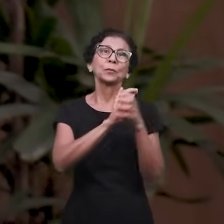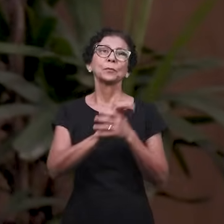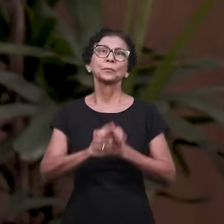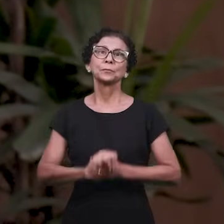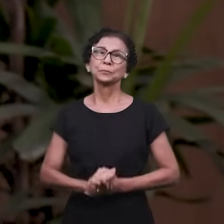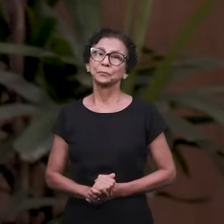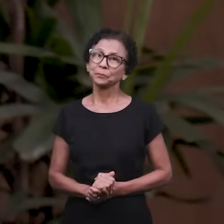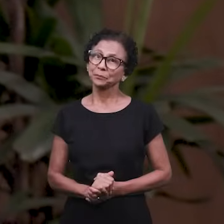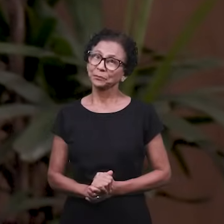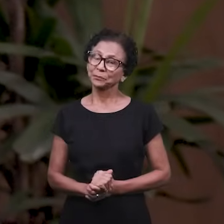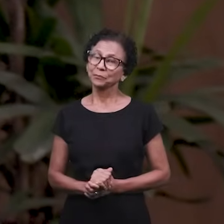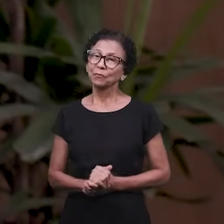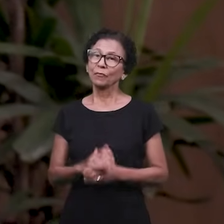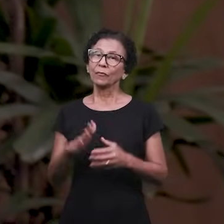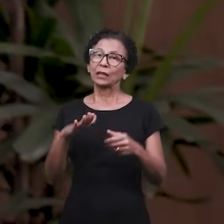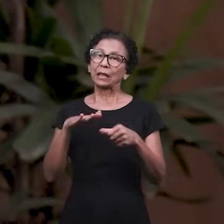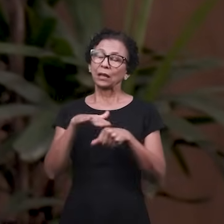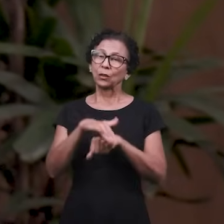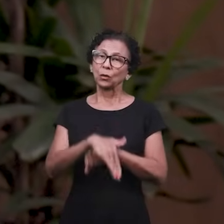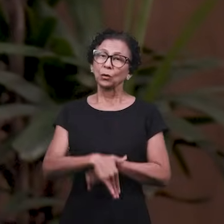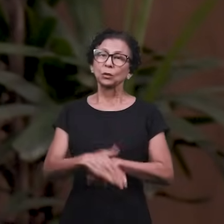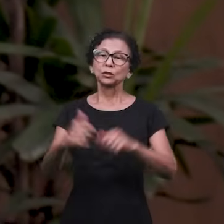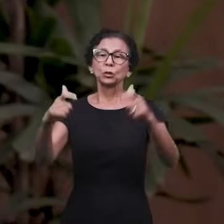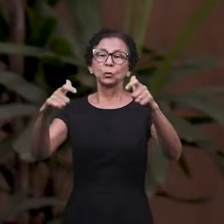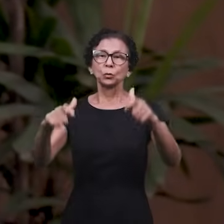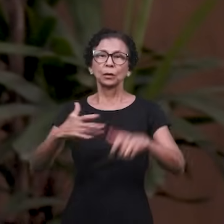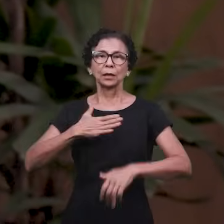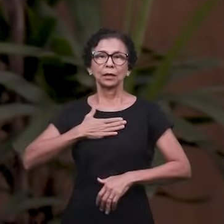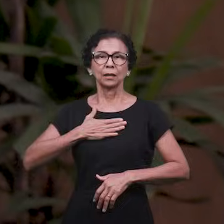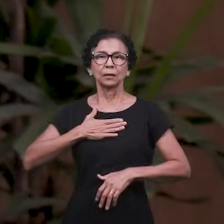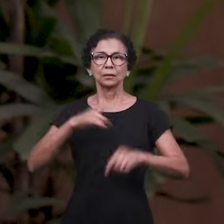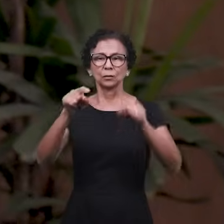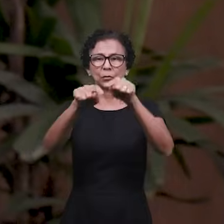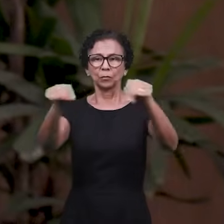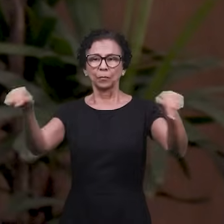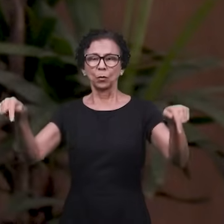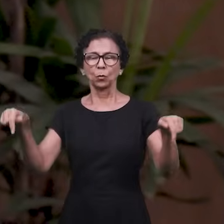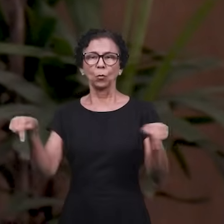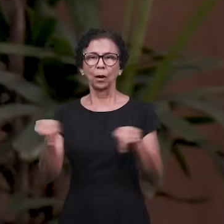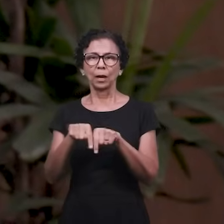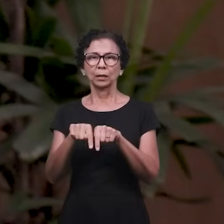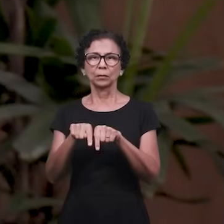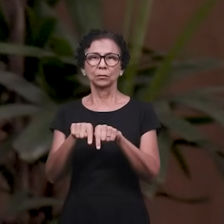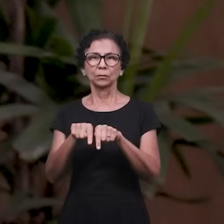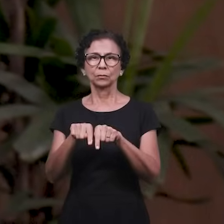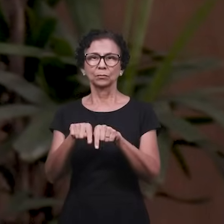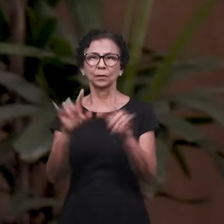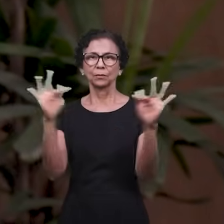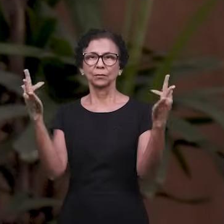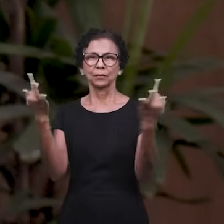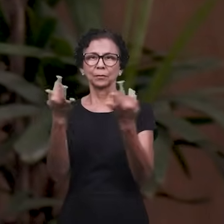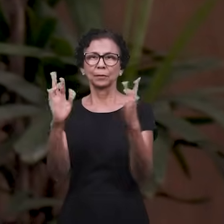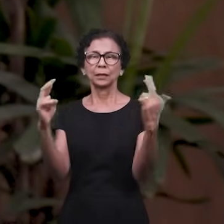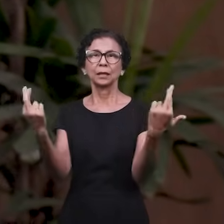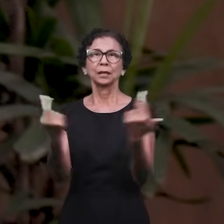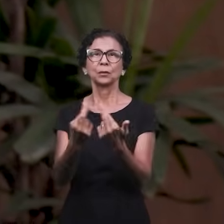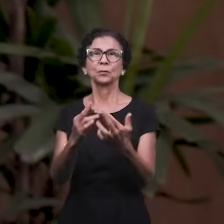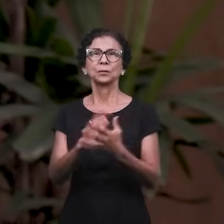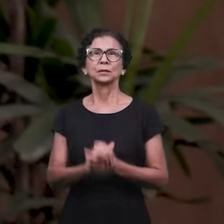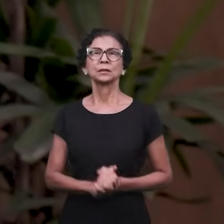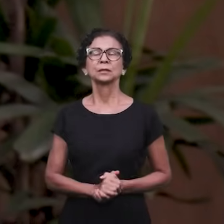noite e um local. O local é no meu quarto, então a gente reúne a família para lá. E aí eu gostaria de